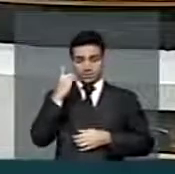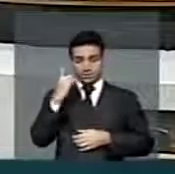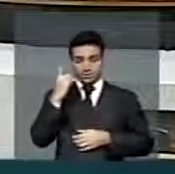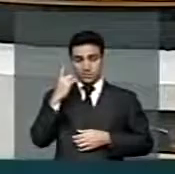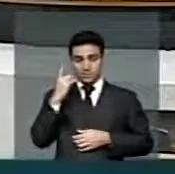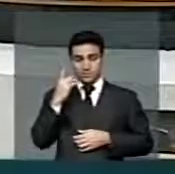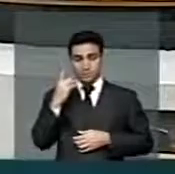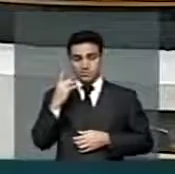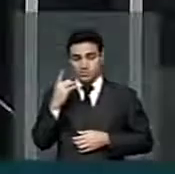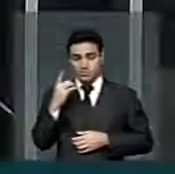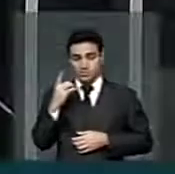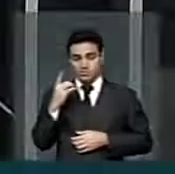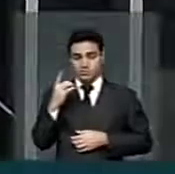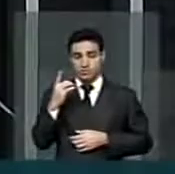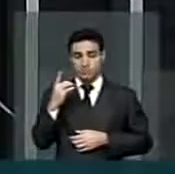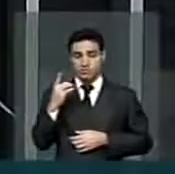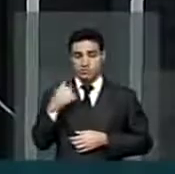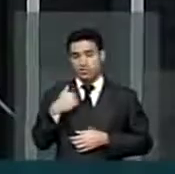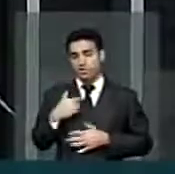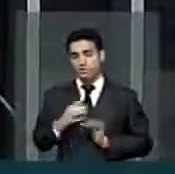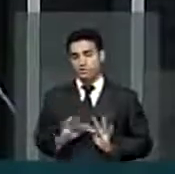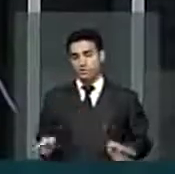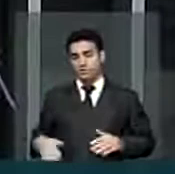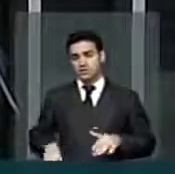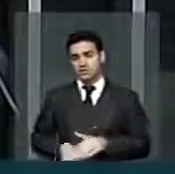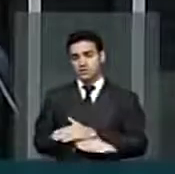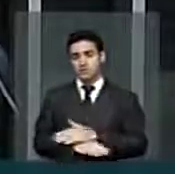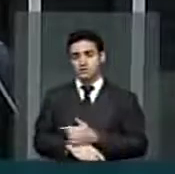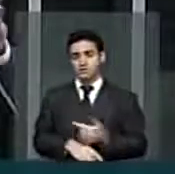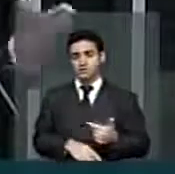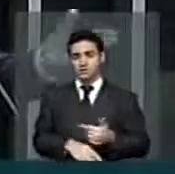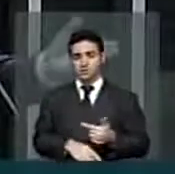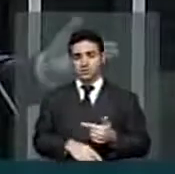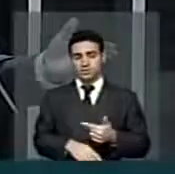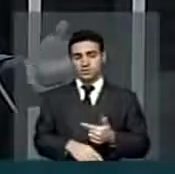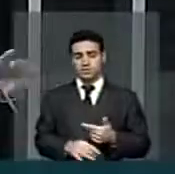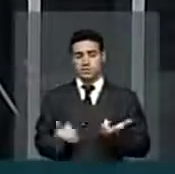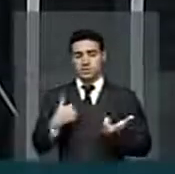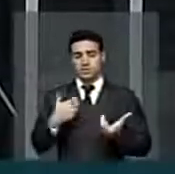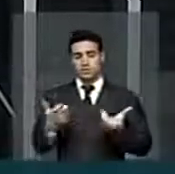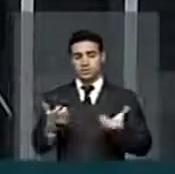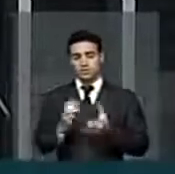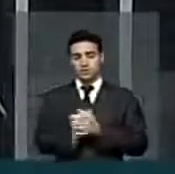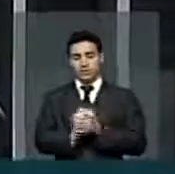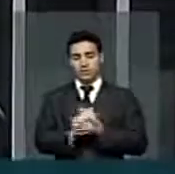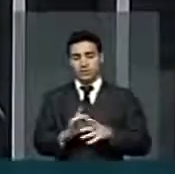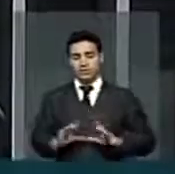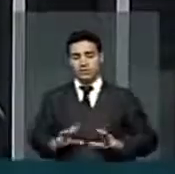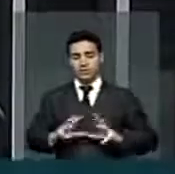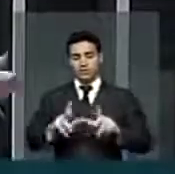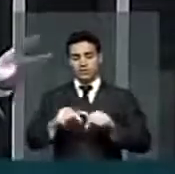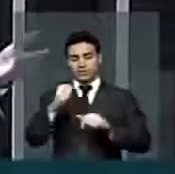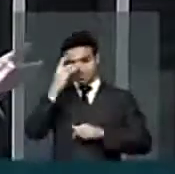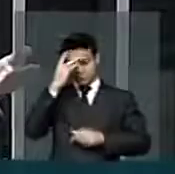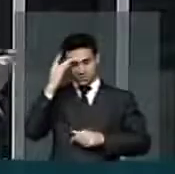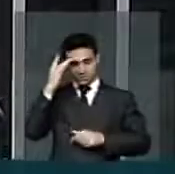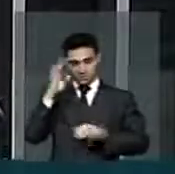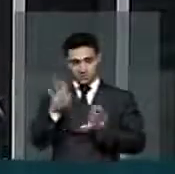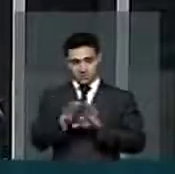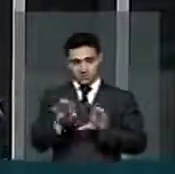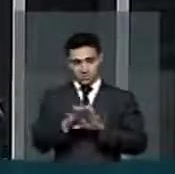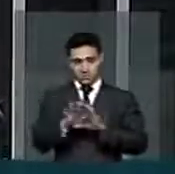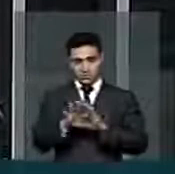aqui esse modesto servidor do povo em segundo plano. Quero cumprimentar a todos e também cumprimentar